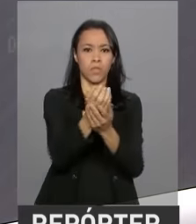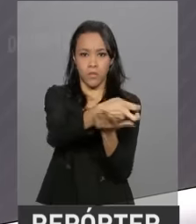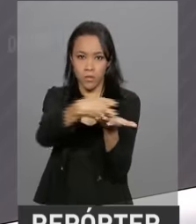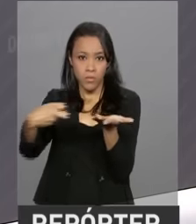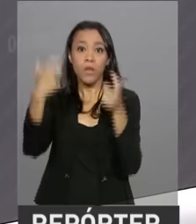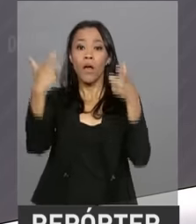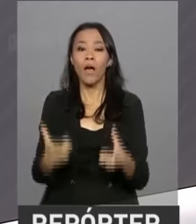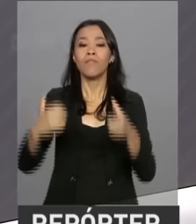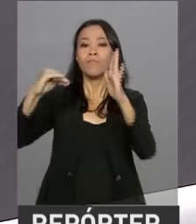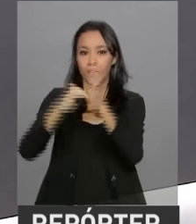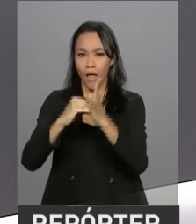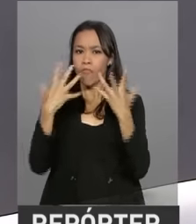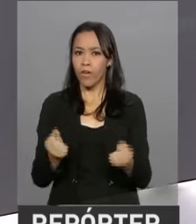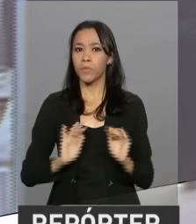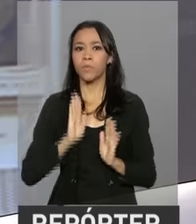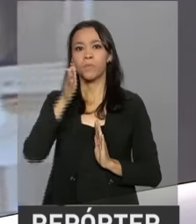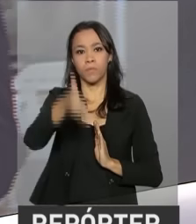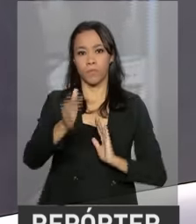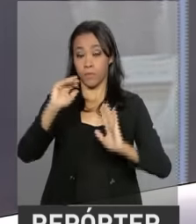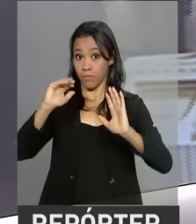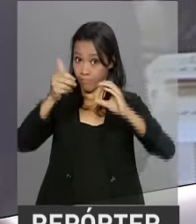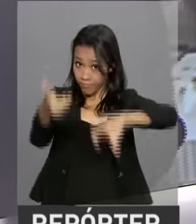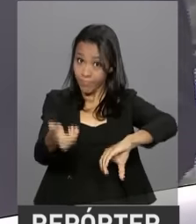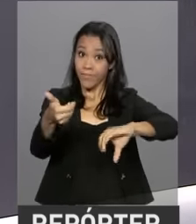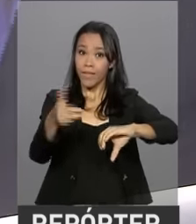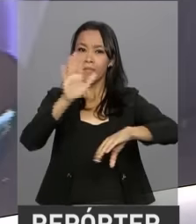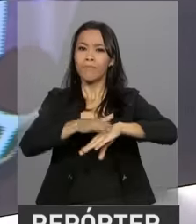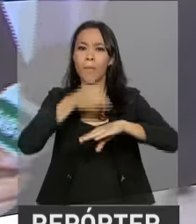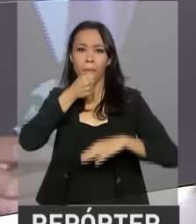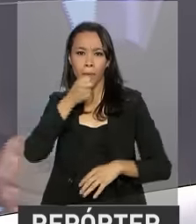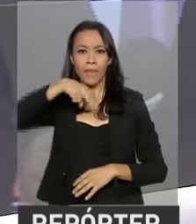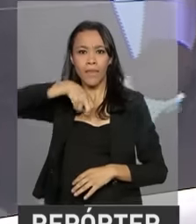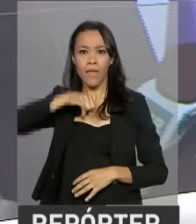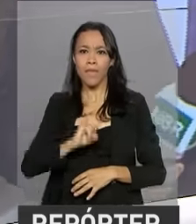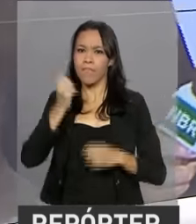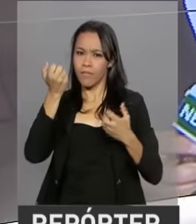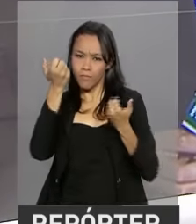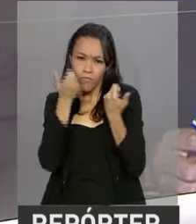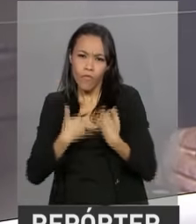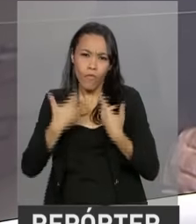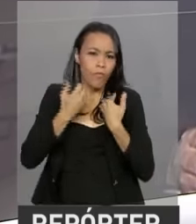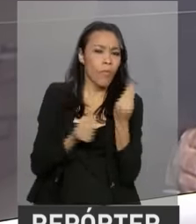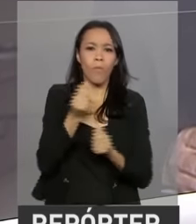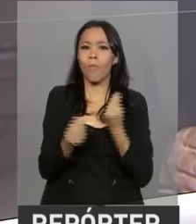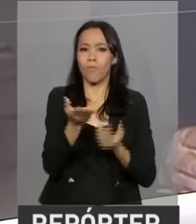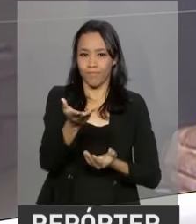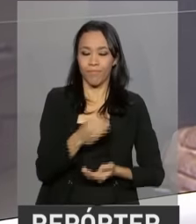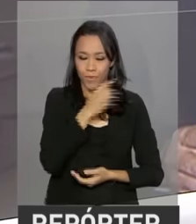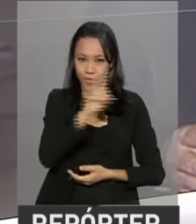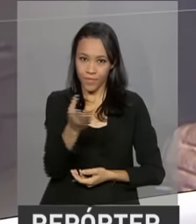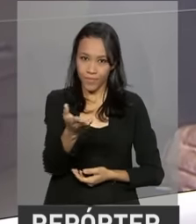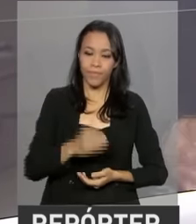senado vamos até o Congresso Nacional falar com Nei Pereira que traz as informações ao vivo pra gente oi Nei bom dia para